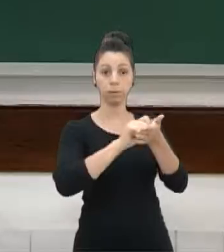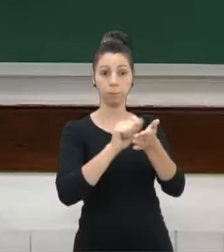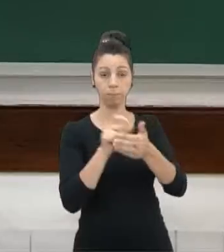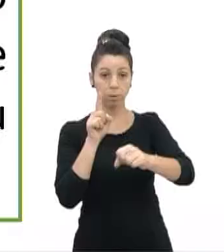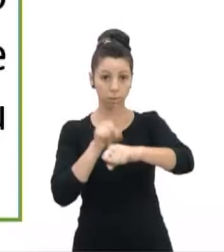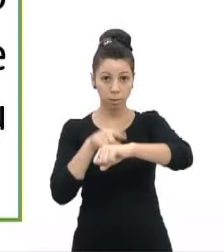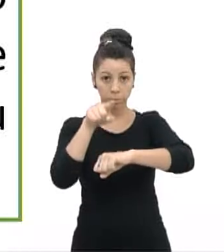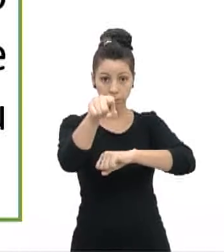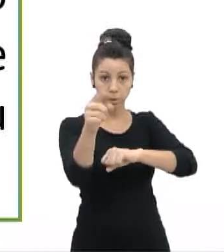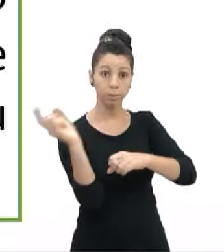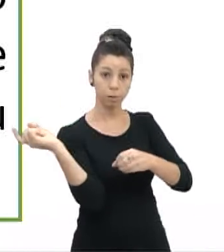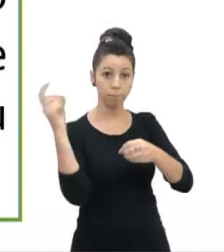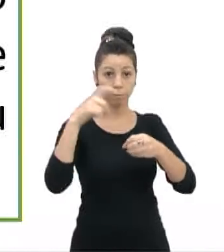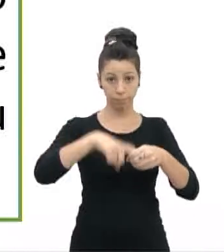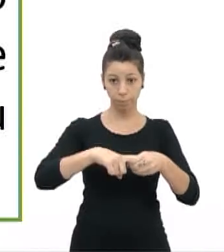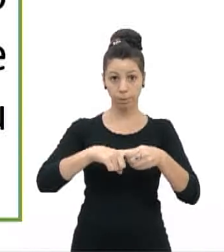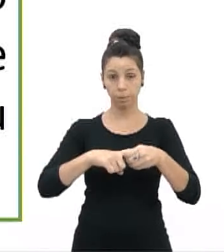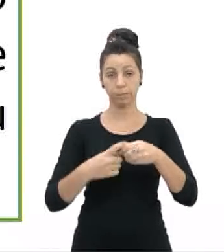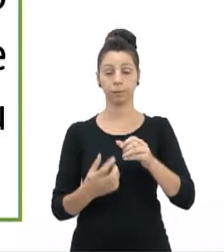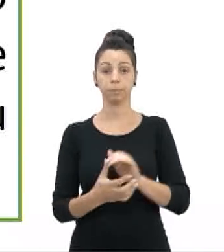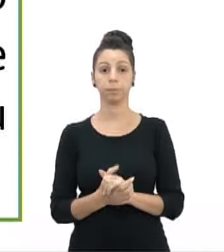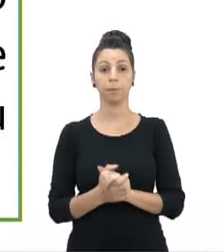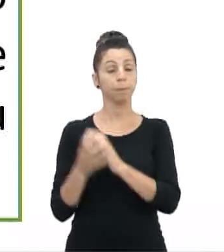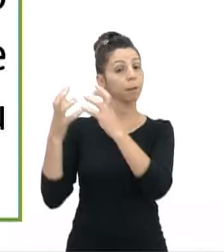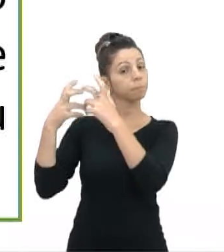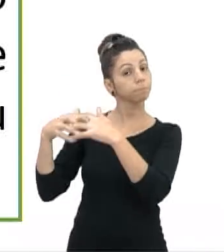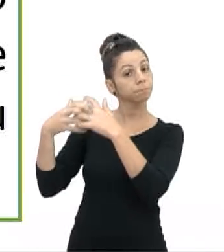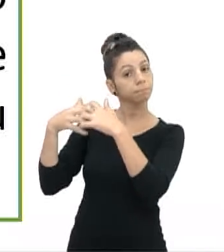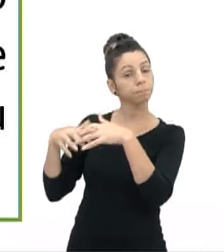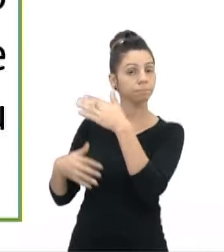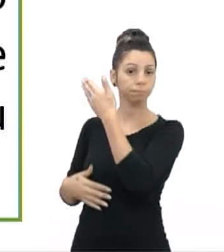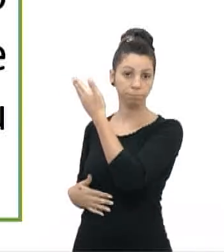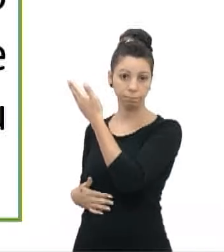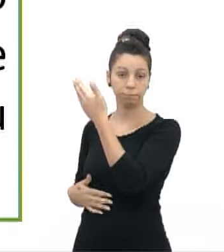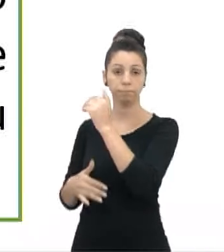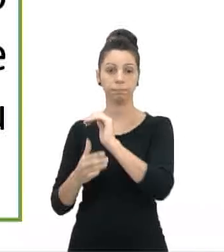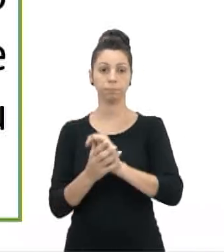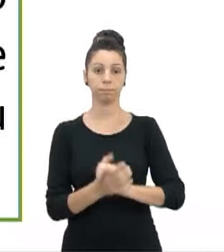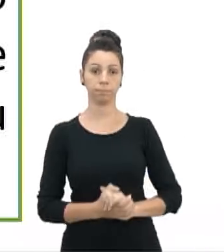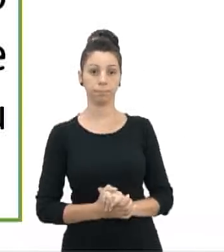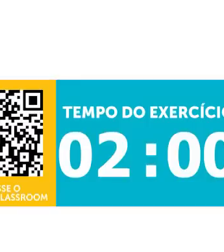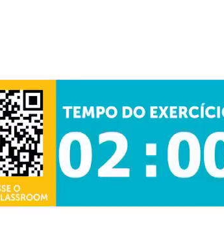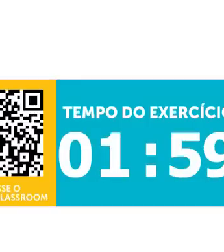um tempo para você e a gente volta para pensar nessa identificação. Vamos lá?